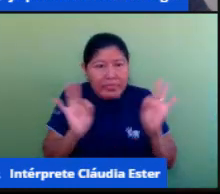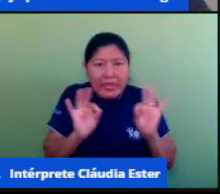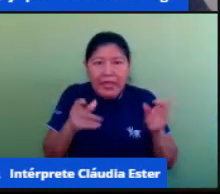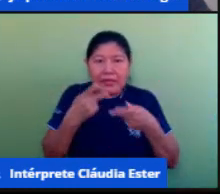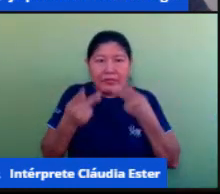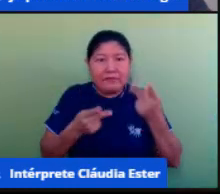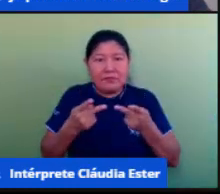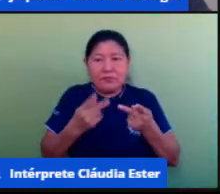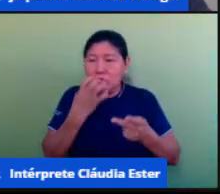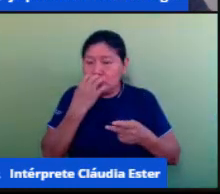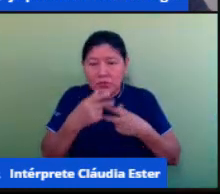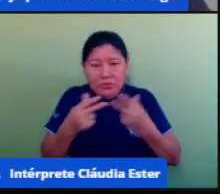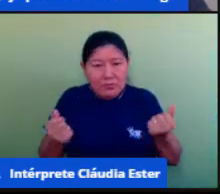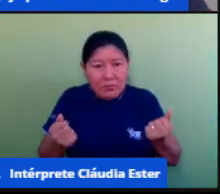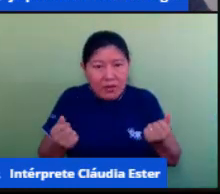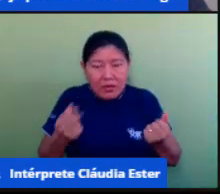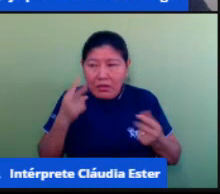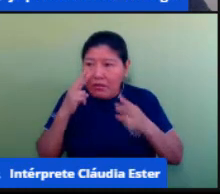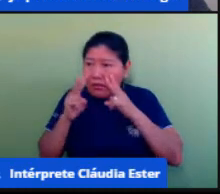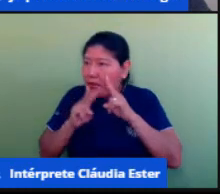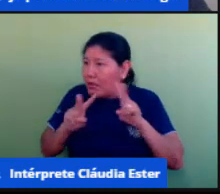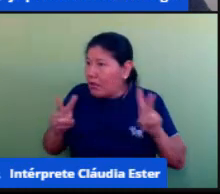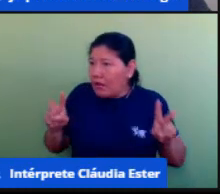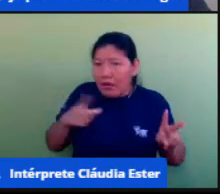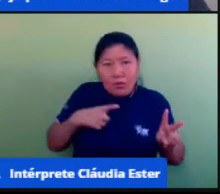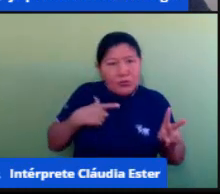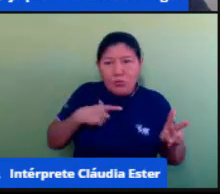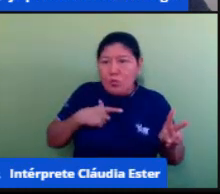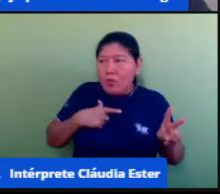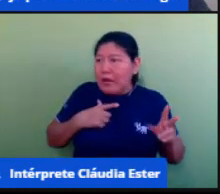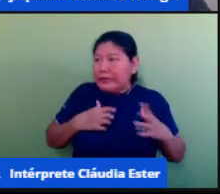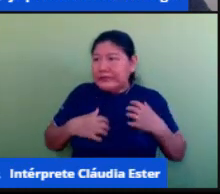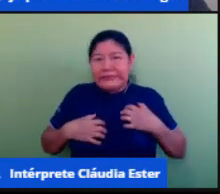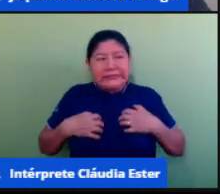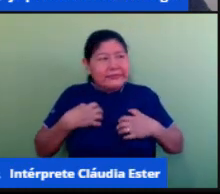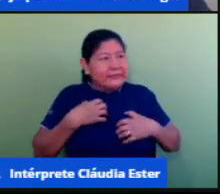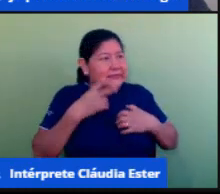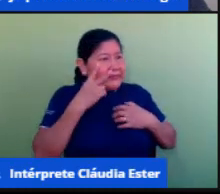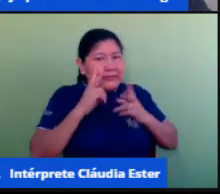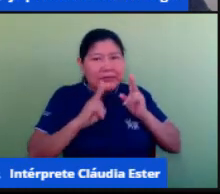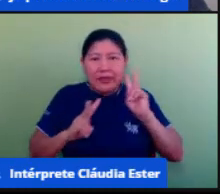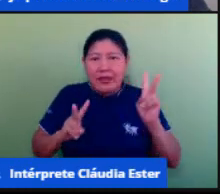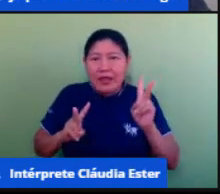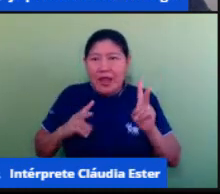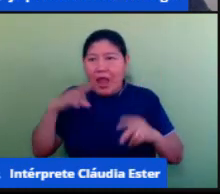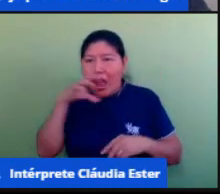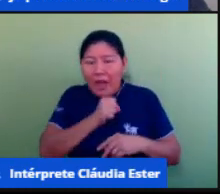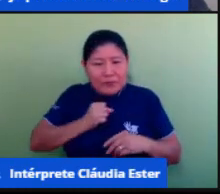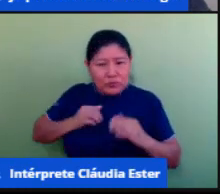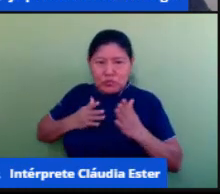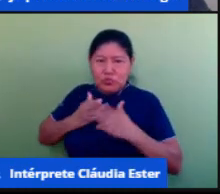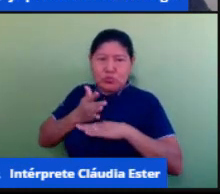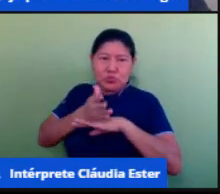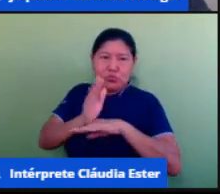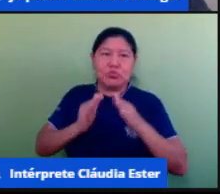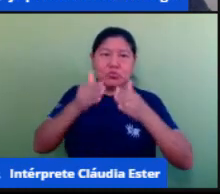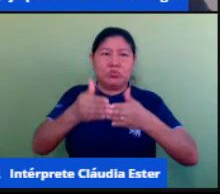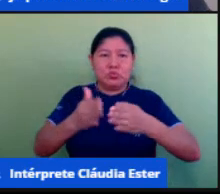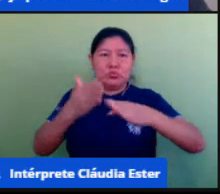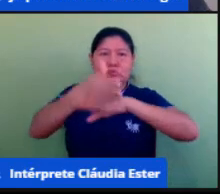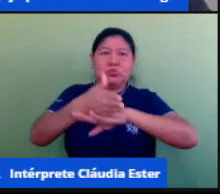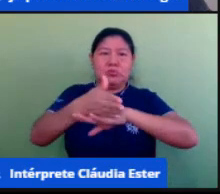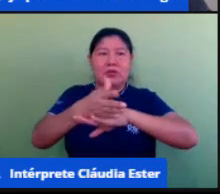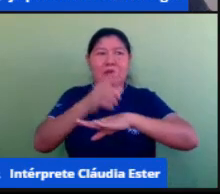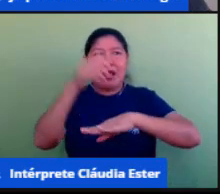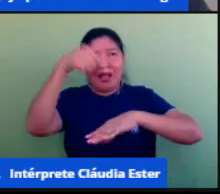Quando os animais perceberam que não tinham saída, subiram todos na arca. Lá